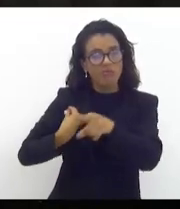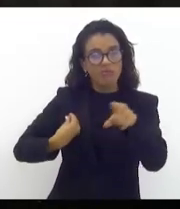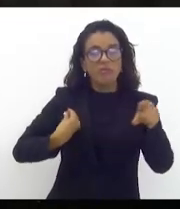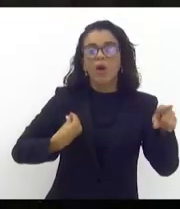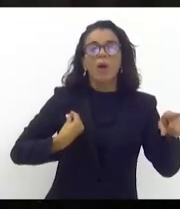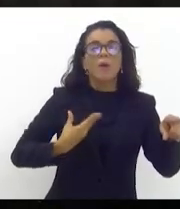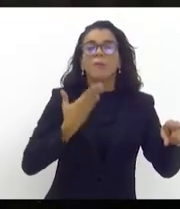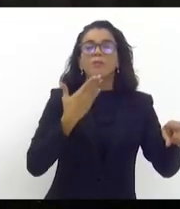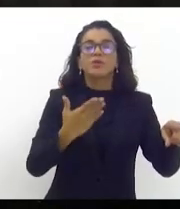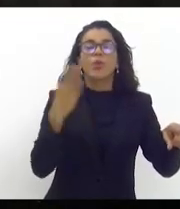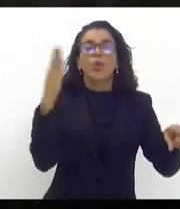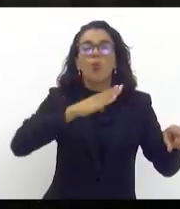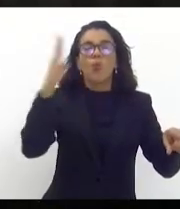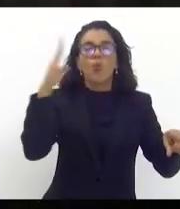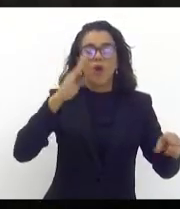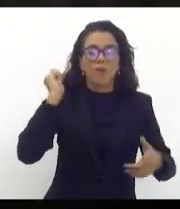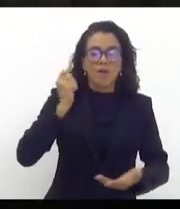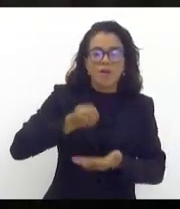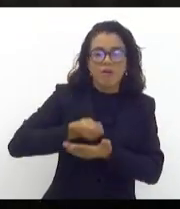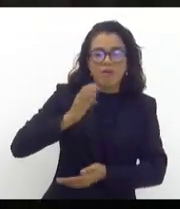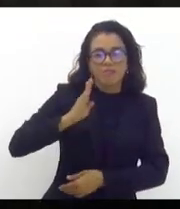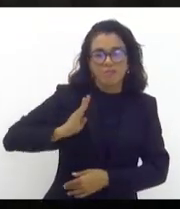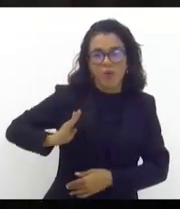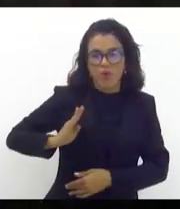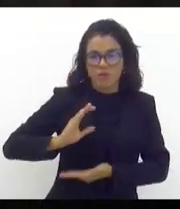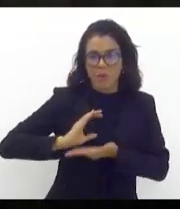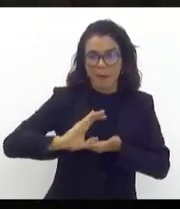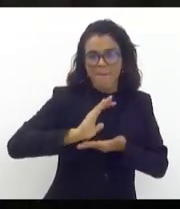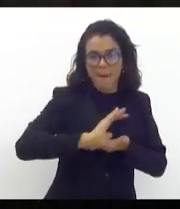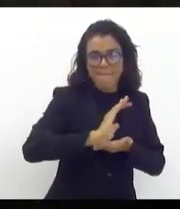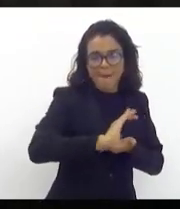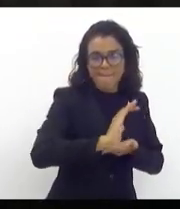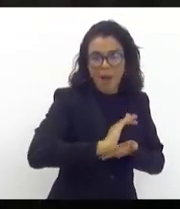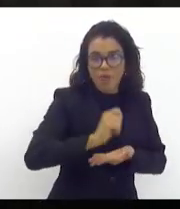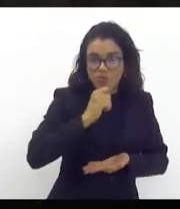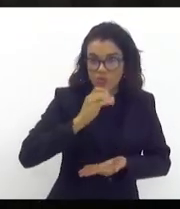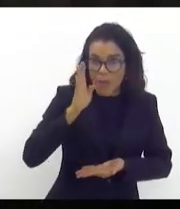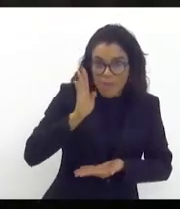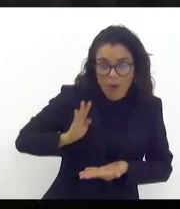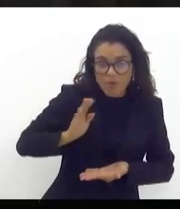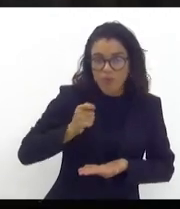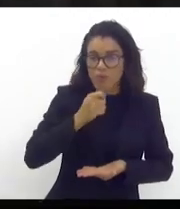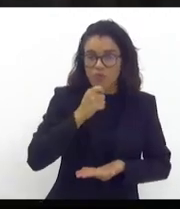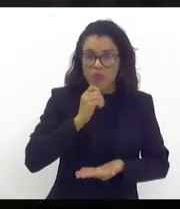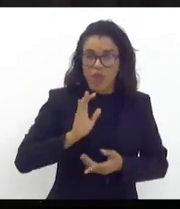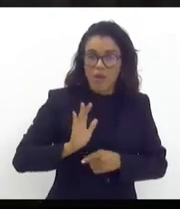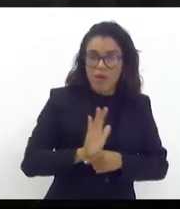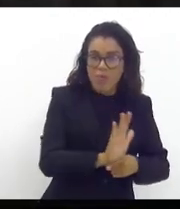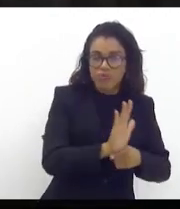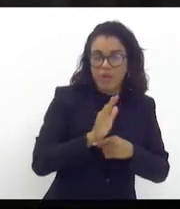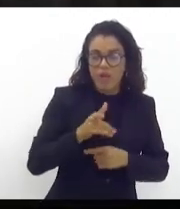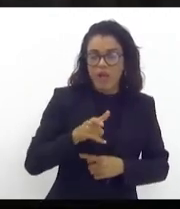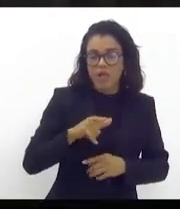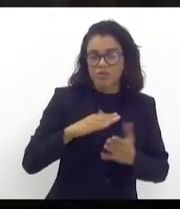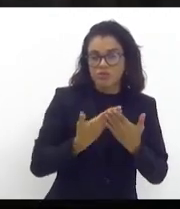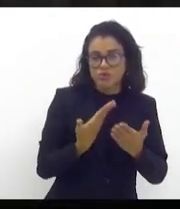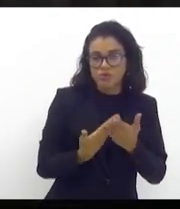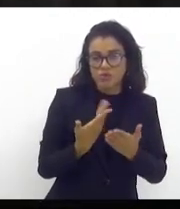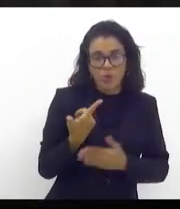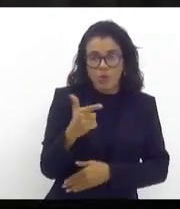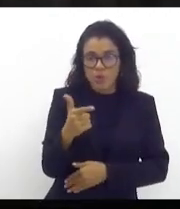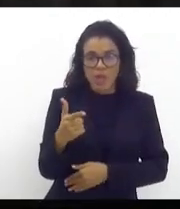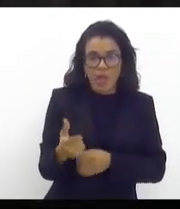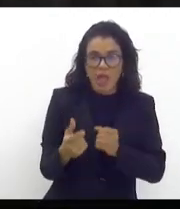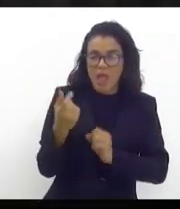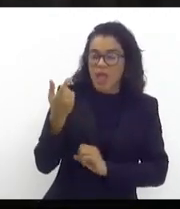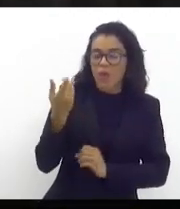o imediato pagamento das bolsas. Sem bolsa, não tem assistência estudantil. Sem assistência estudantil, não se produz